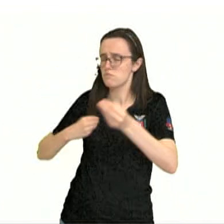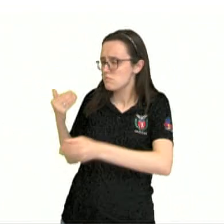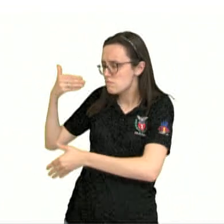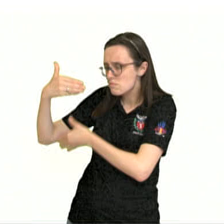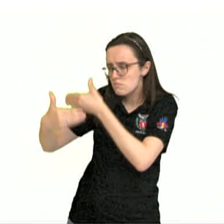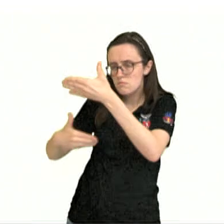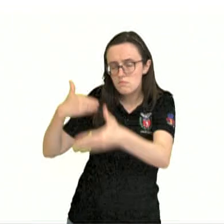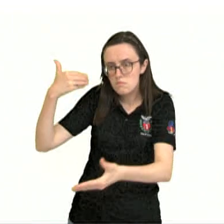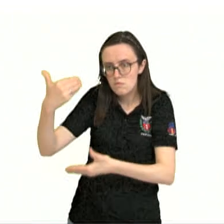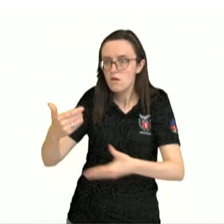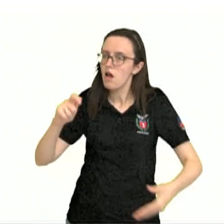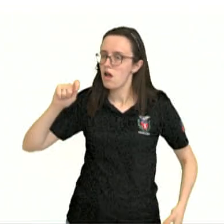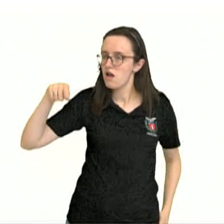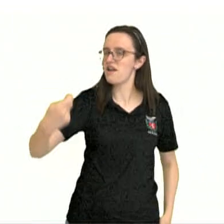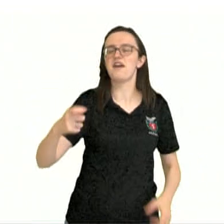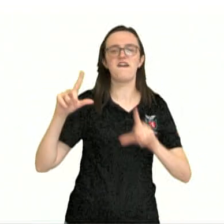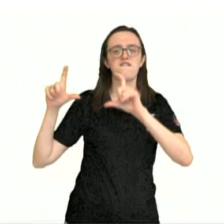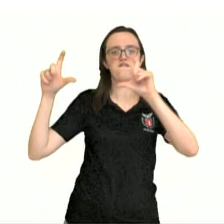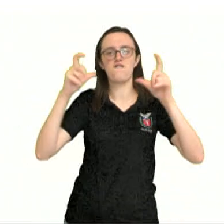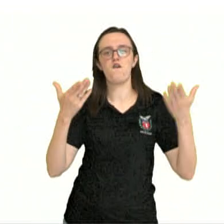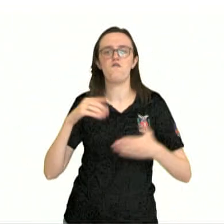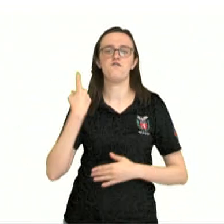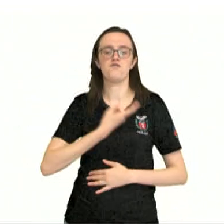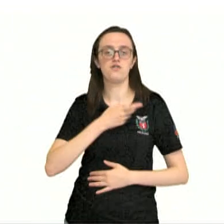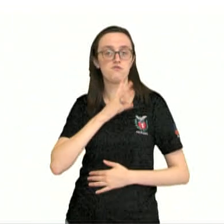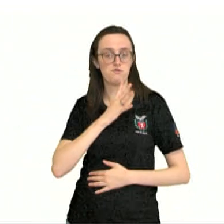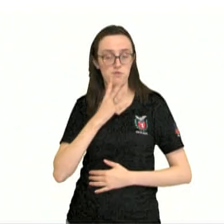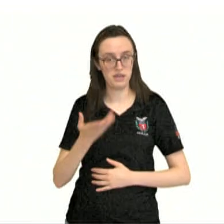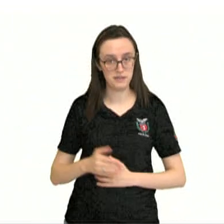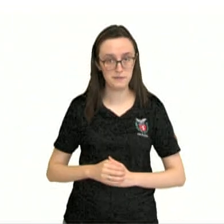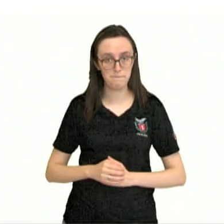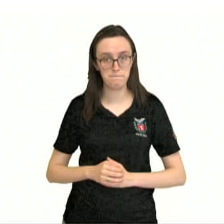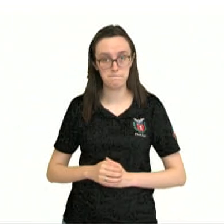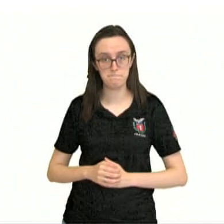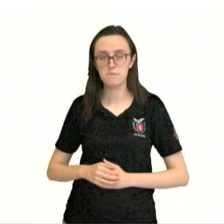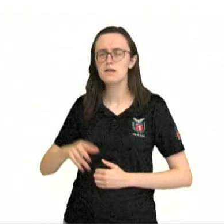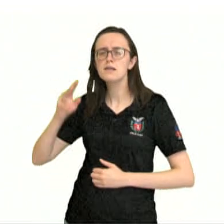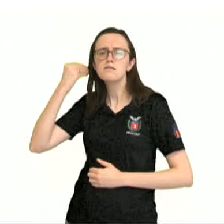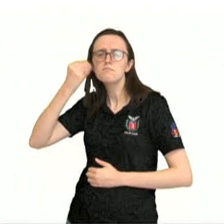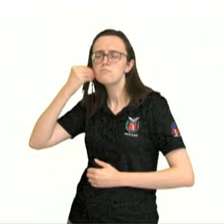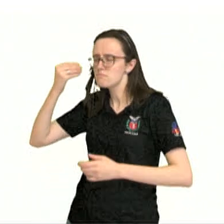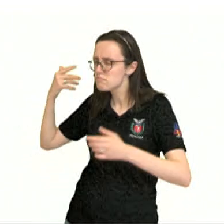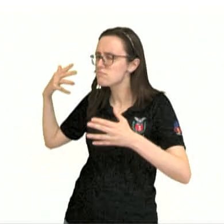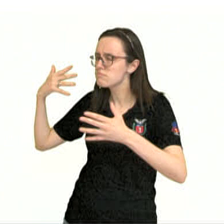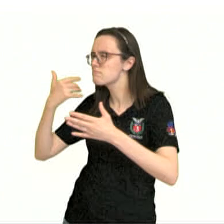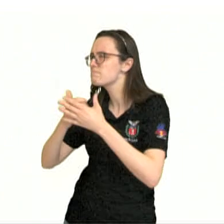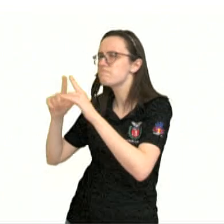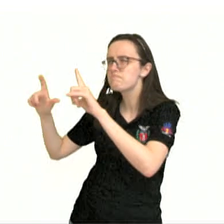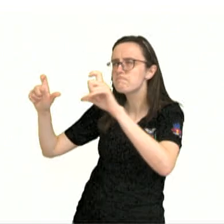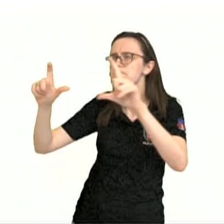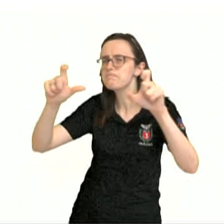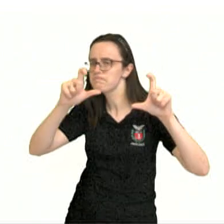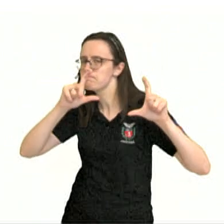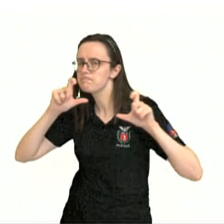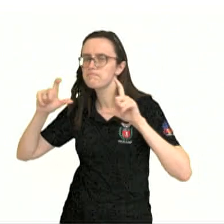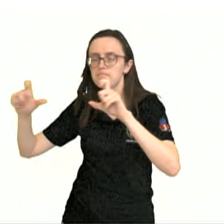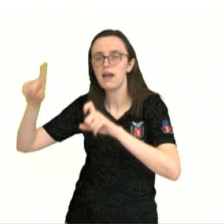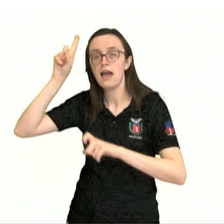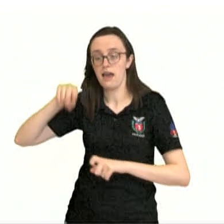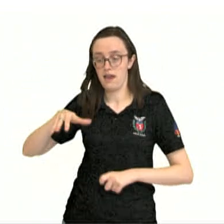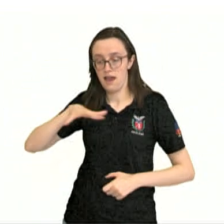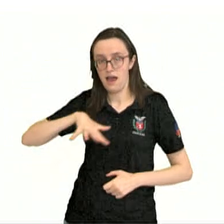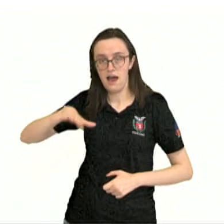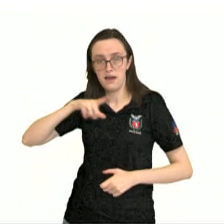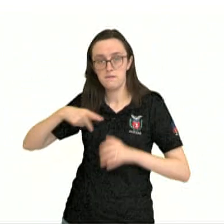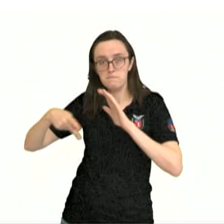que deram origem à fotografia que hoje conhecemos, sendo que as primeiras experiências fotográficas feitas por químicos e